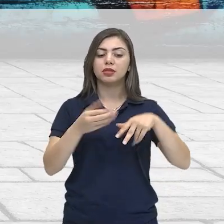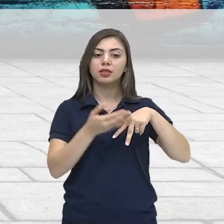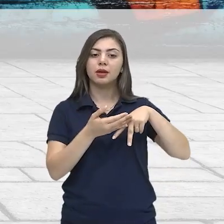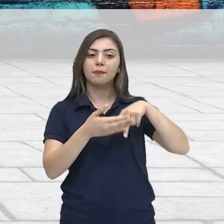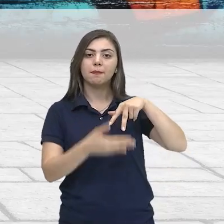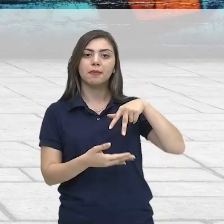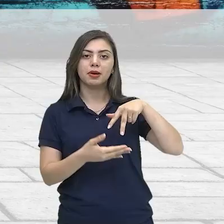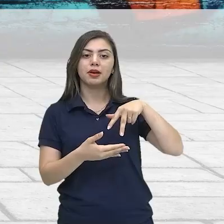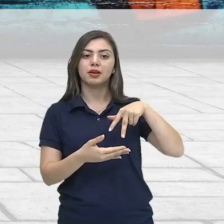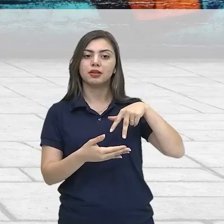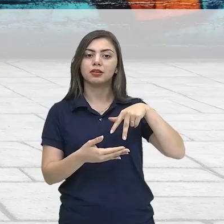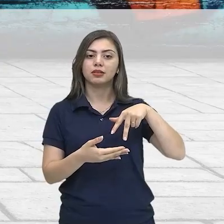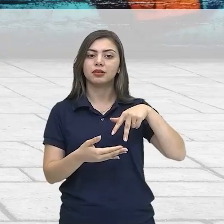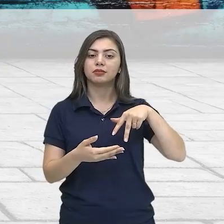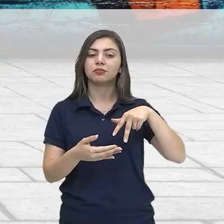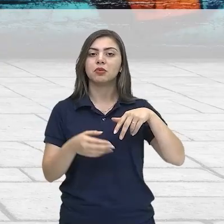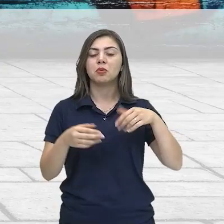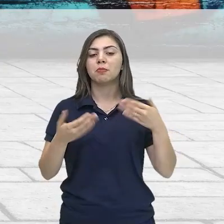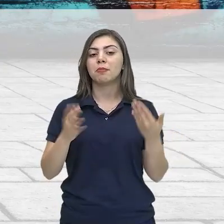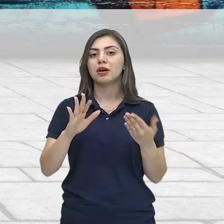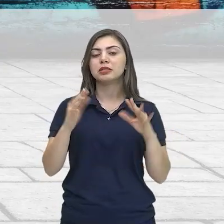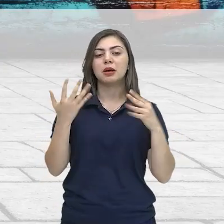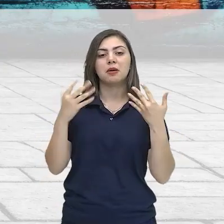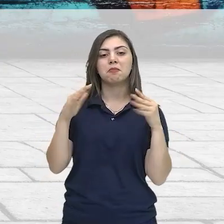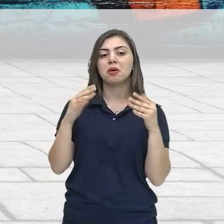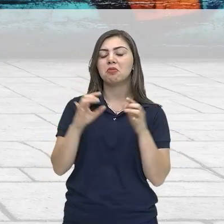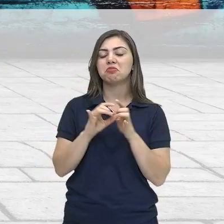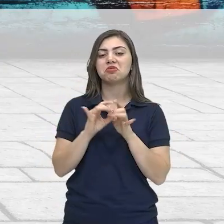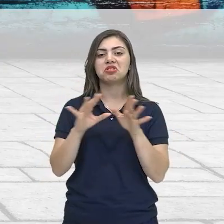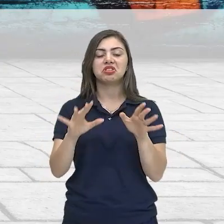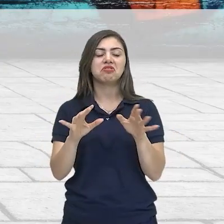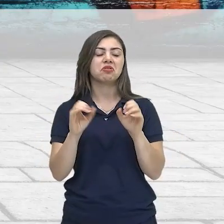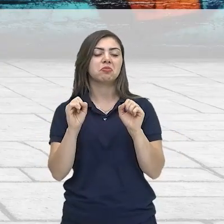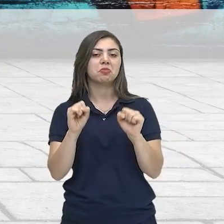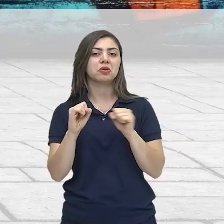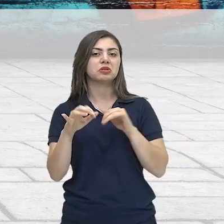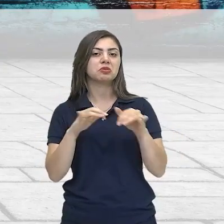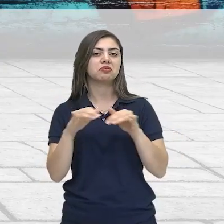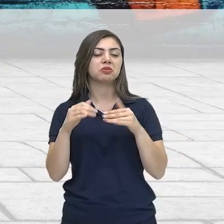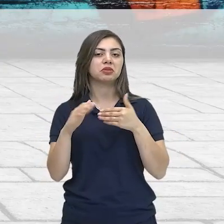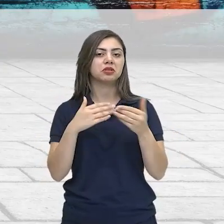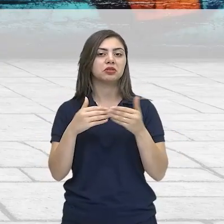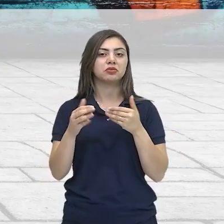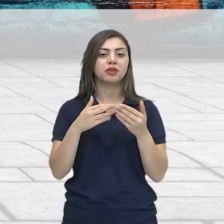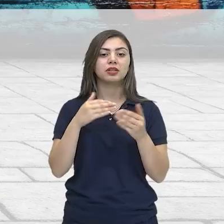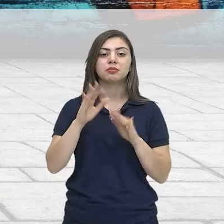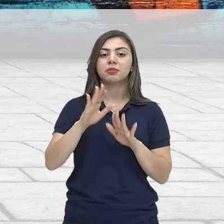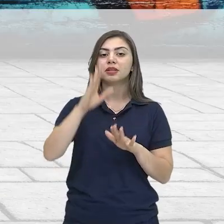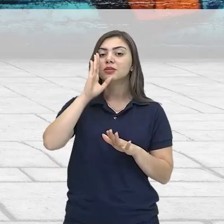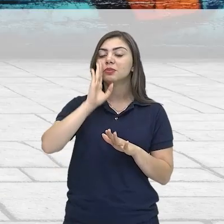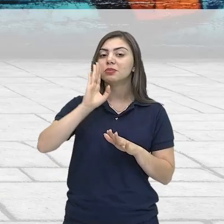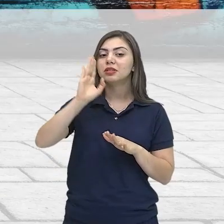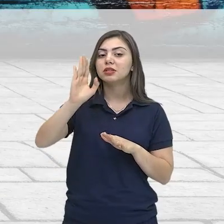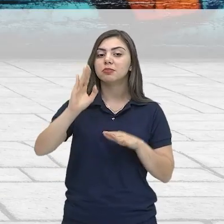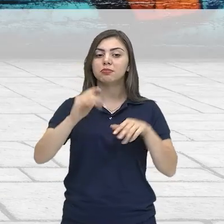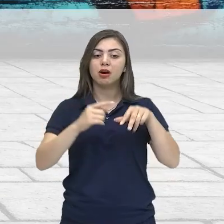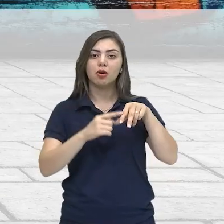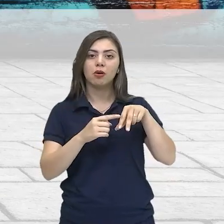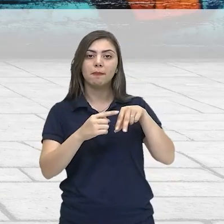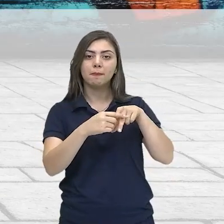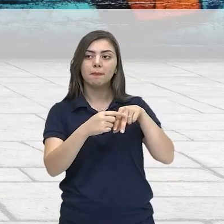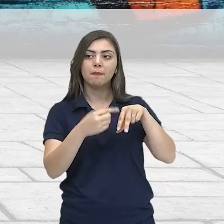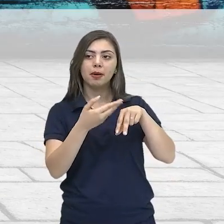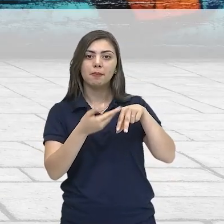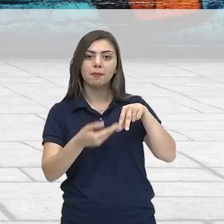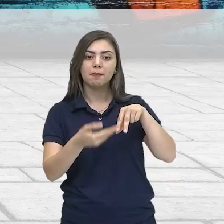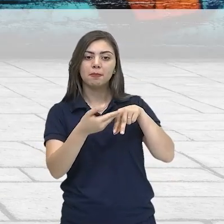e o braço é livre. Eu posso abrir o braço, cruzar o braço, mas é sempre jogar as pernas nas diagonais, aonde eu coloco a